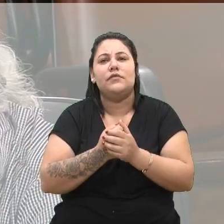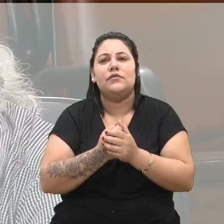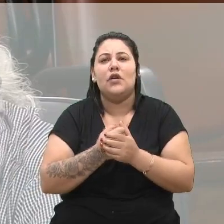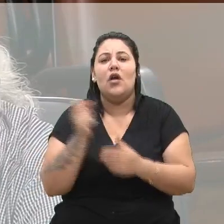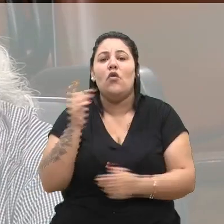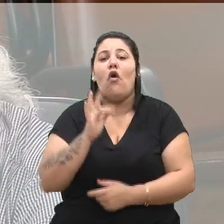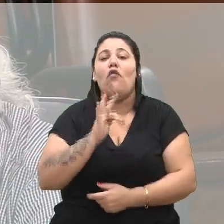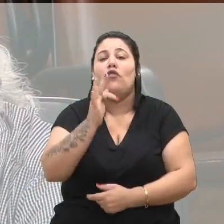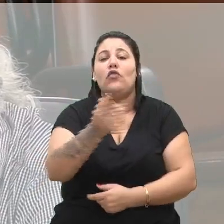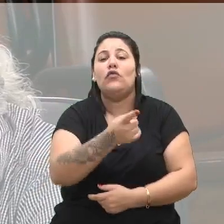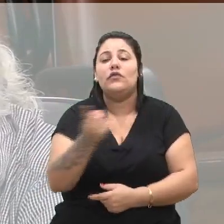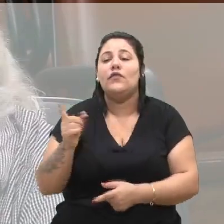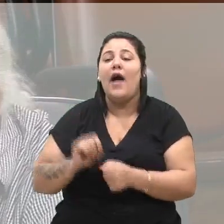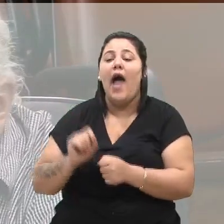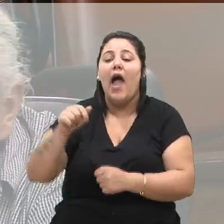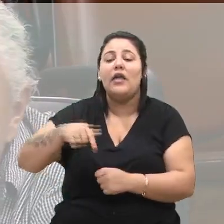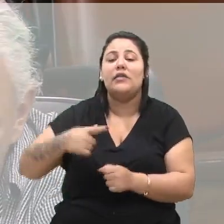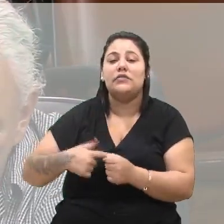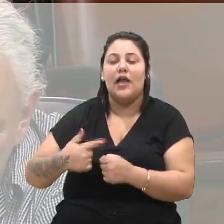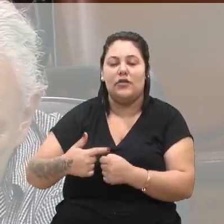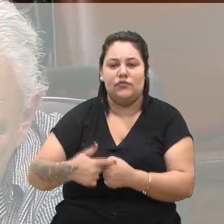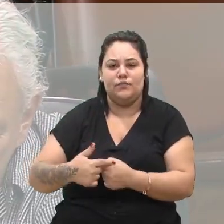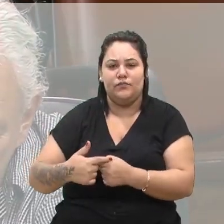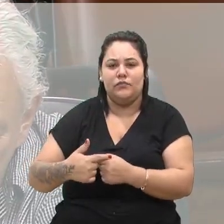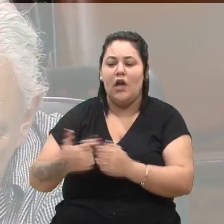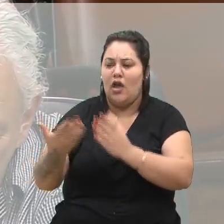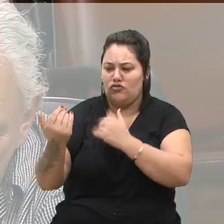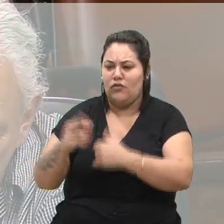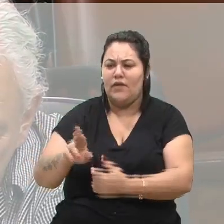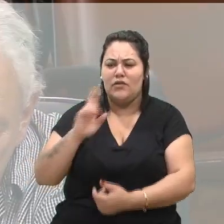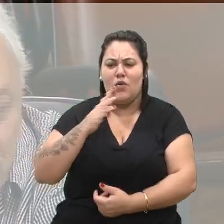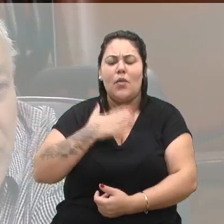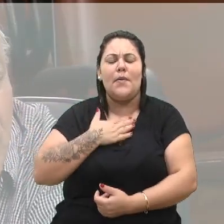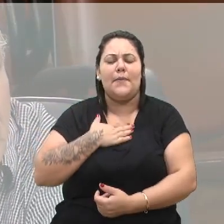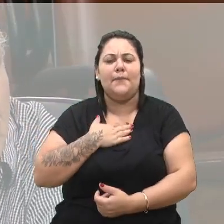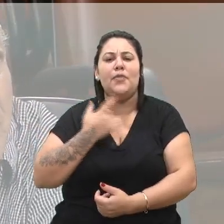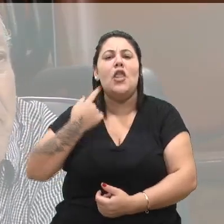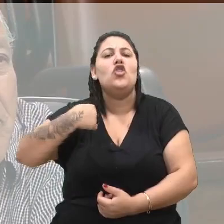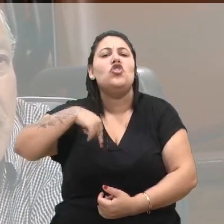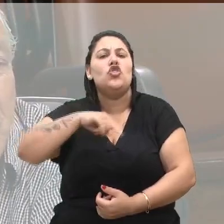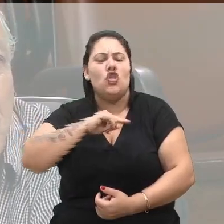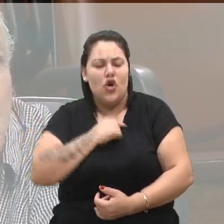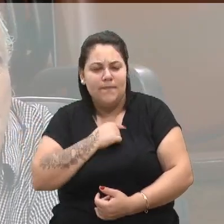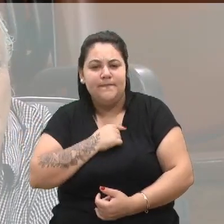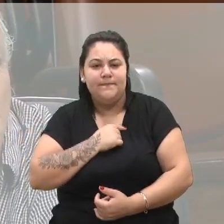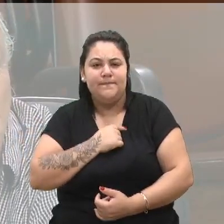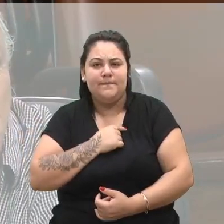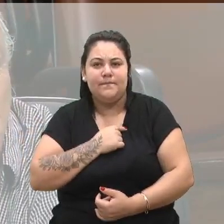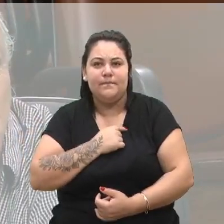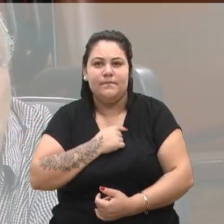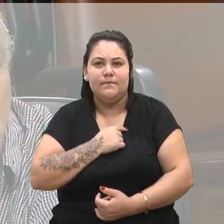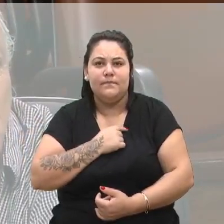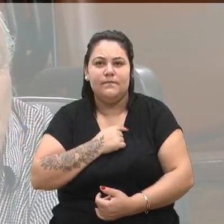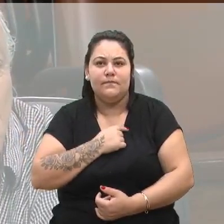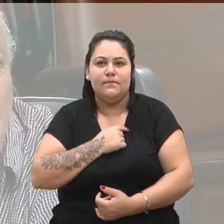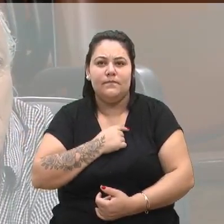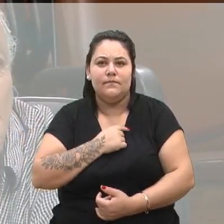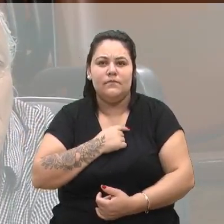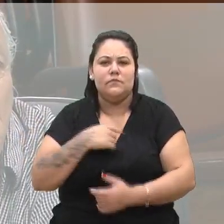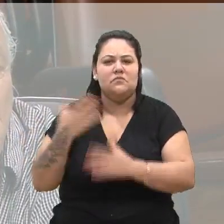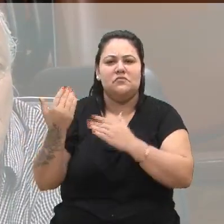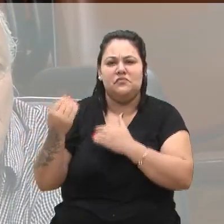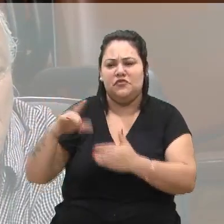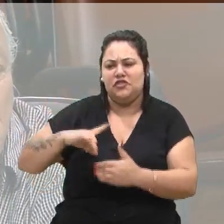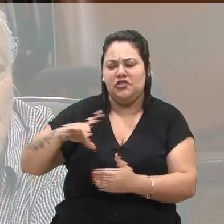de vocês? Aí ele disse o seguinte, nós, até então, os adolescentes que tinham